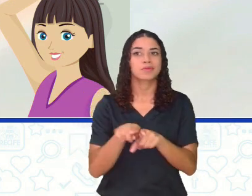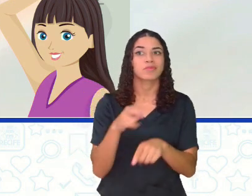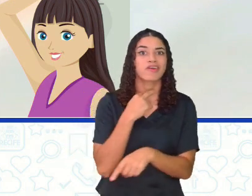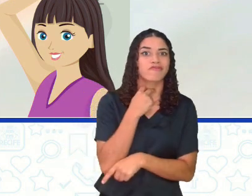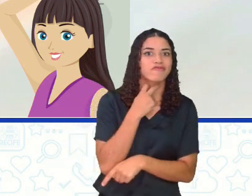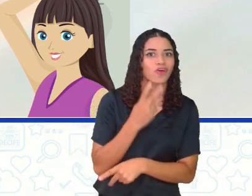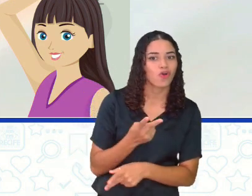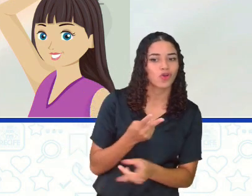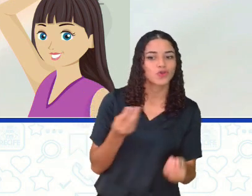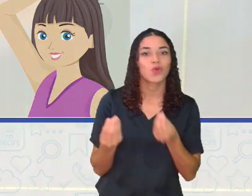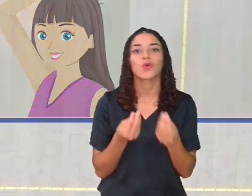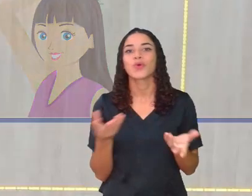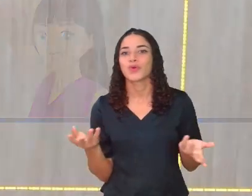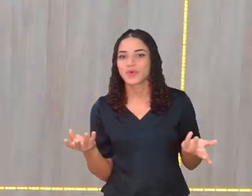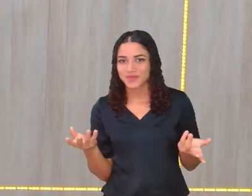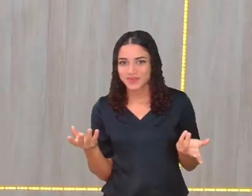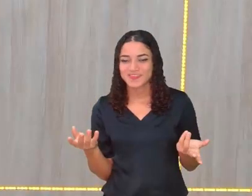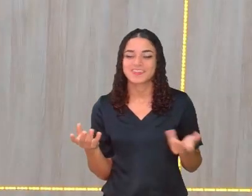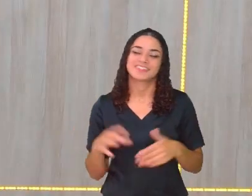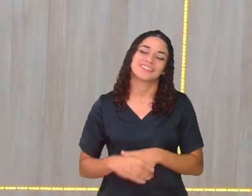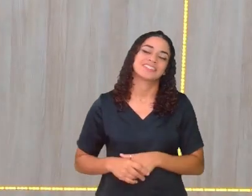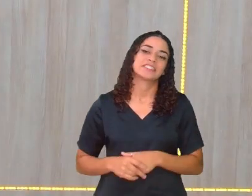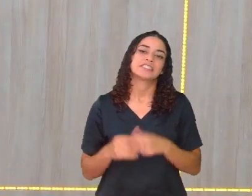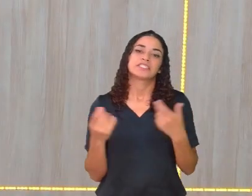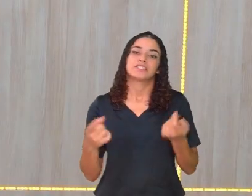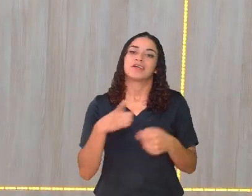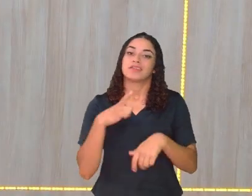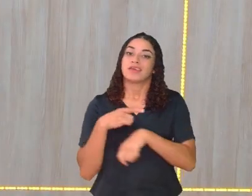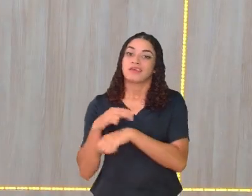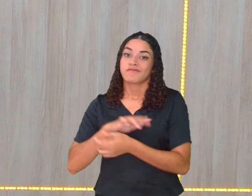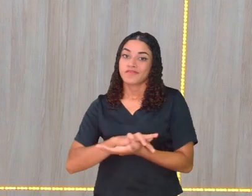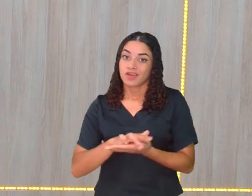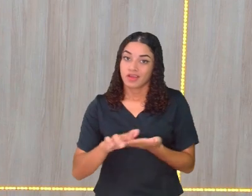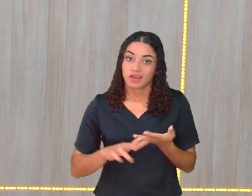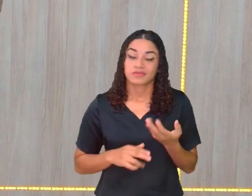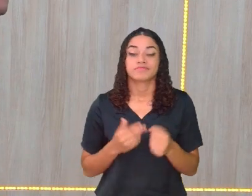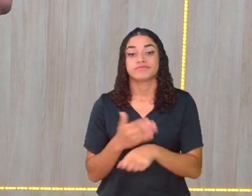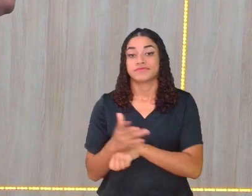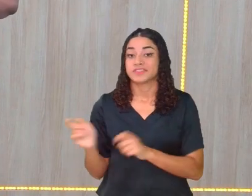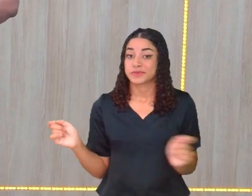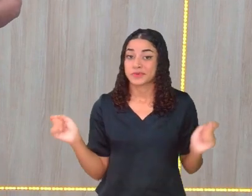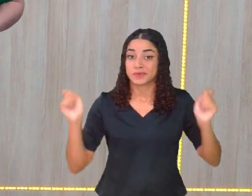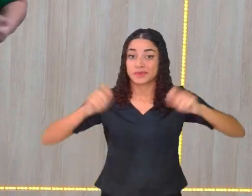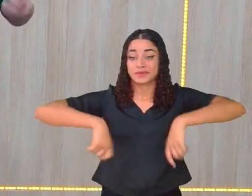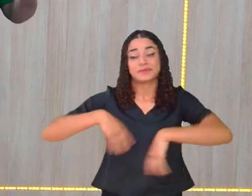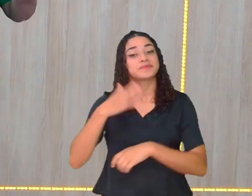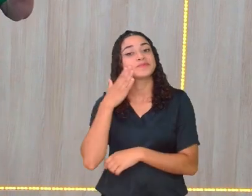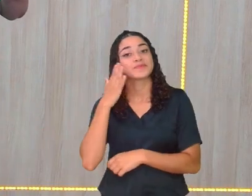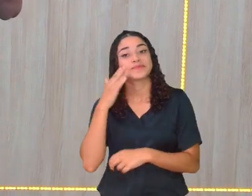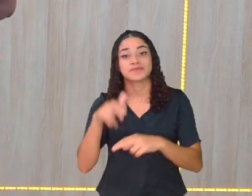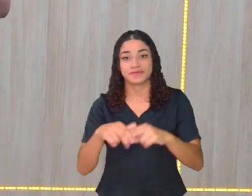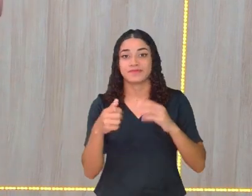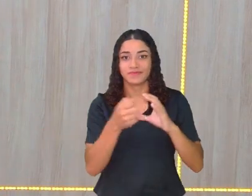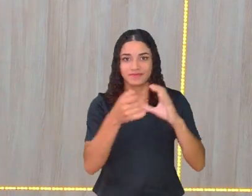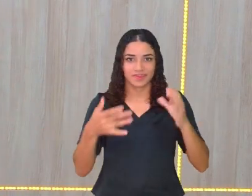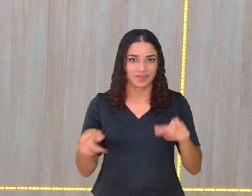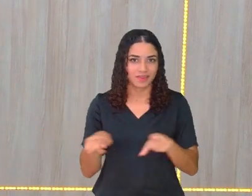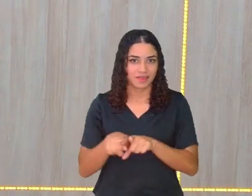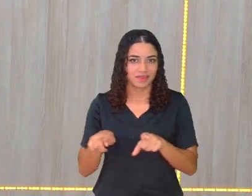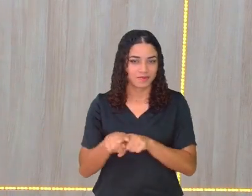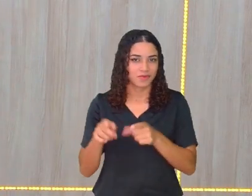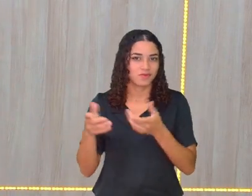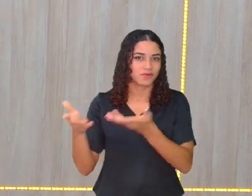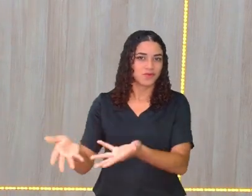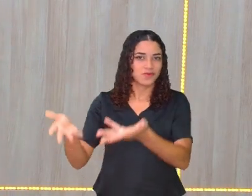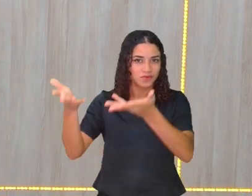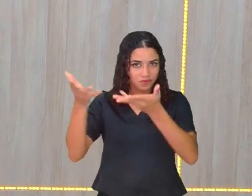aí de atividades que a gente percebe em relação aí a essas características. Eu vou chamar a professora Cláudia, né,